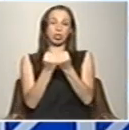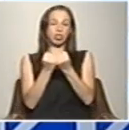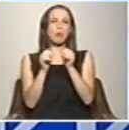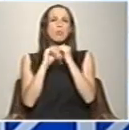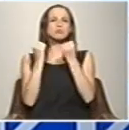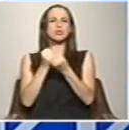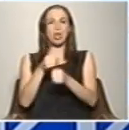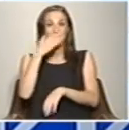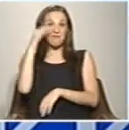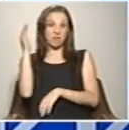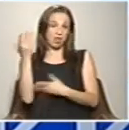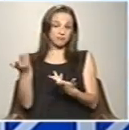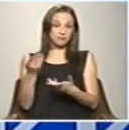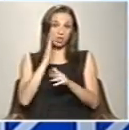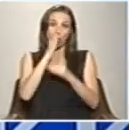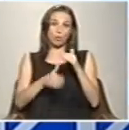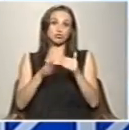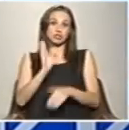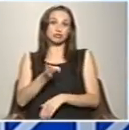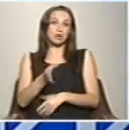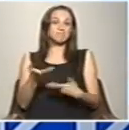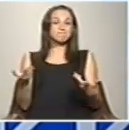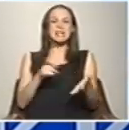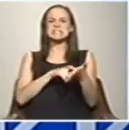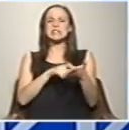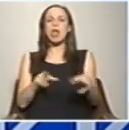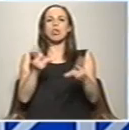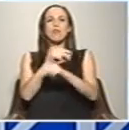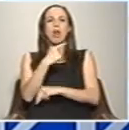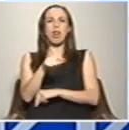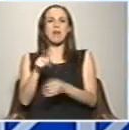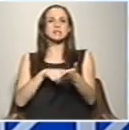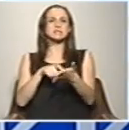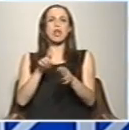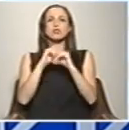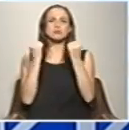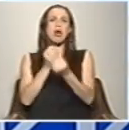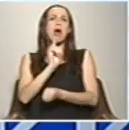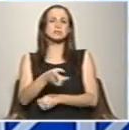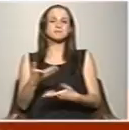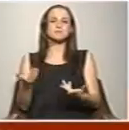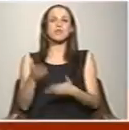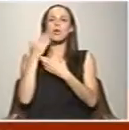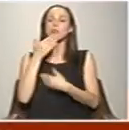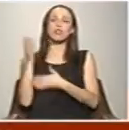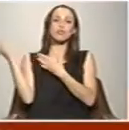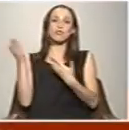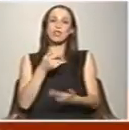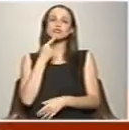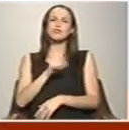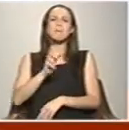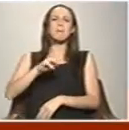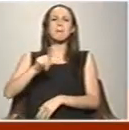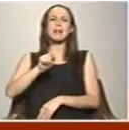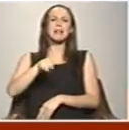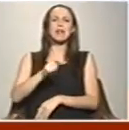mais velha, que é o que está a acontecer já, e que novas necessidades é que isso cria também numa sociedade. Muito obrigada aos meus convidados mais uma vez. Marlene, vou